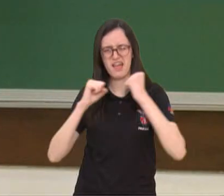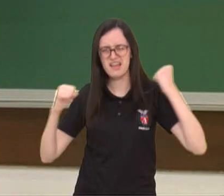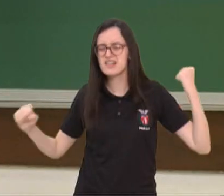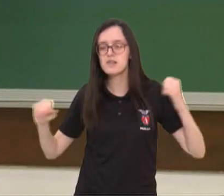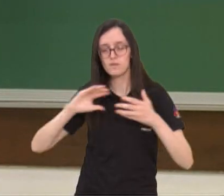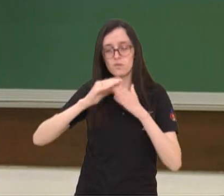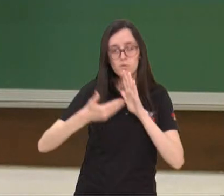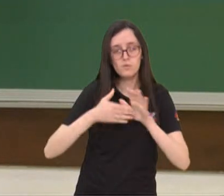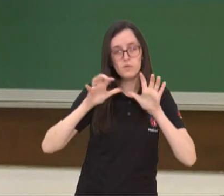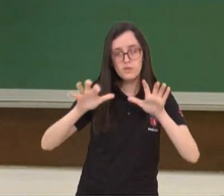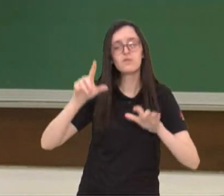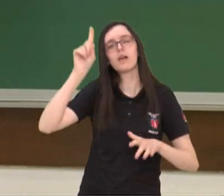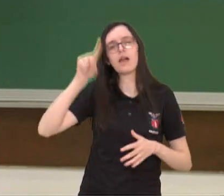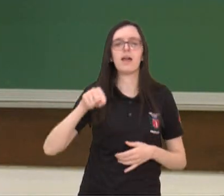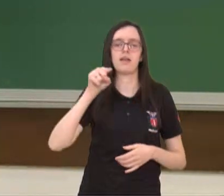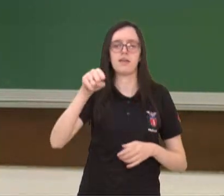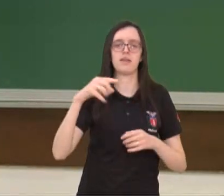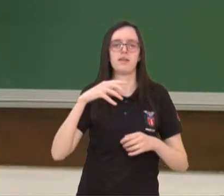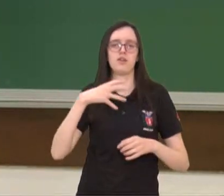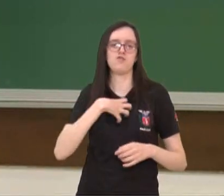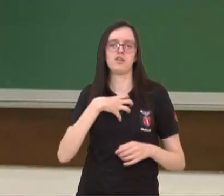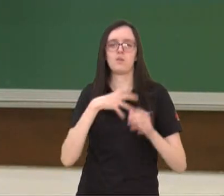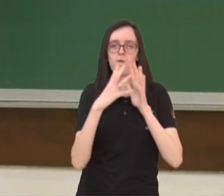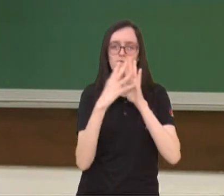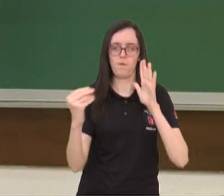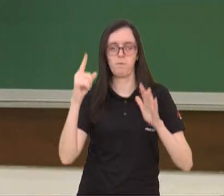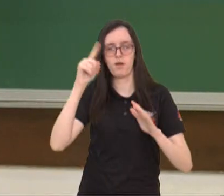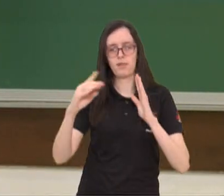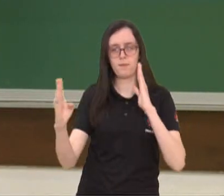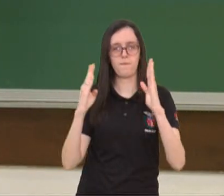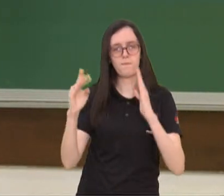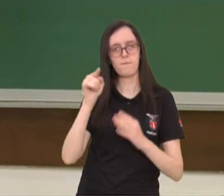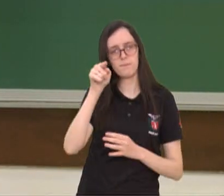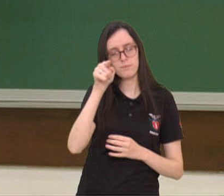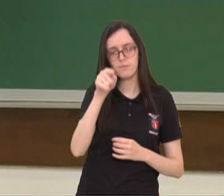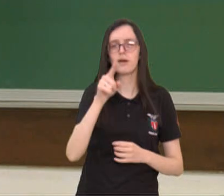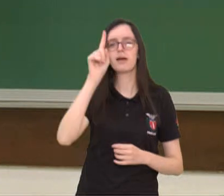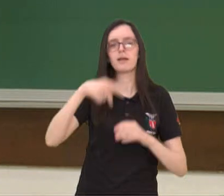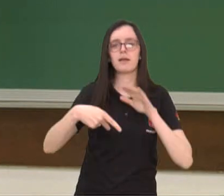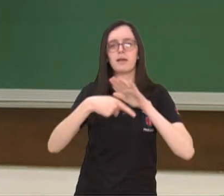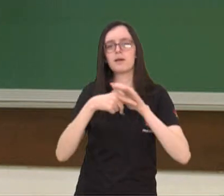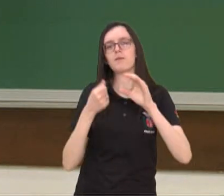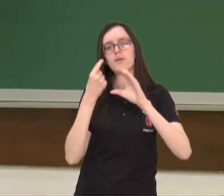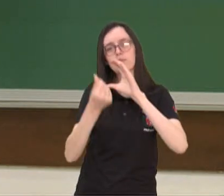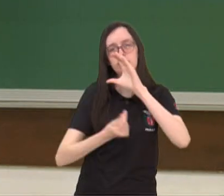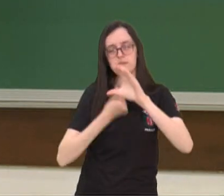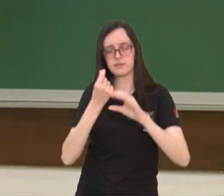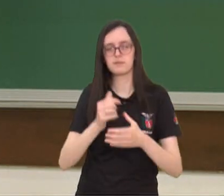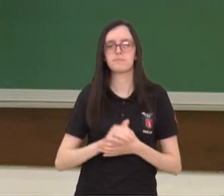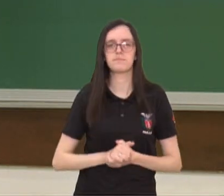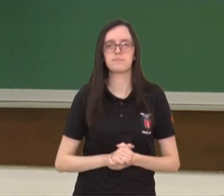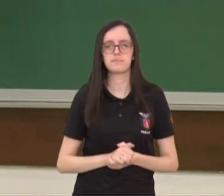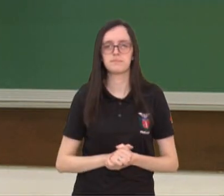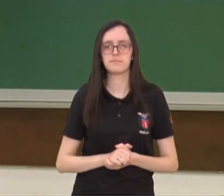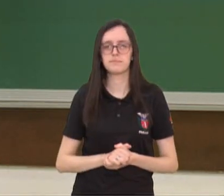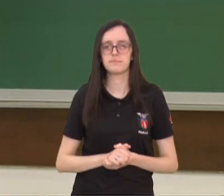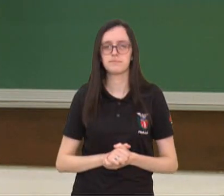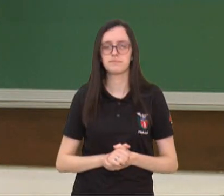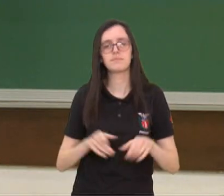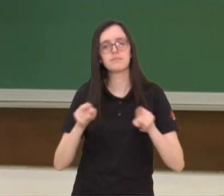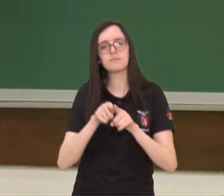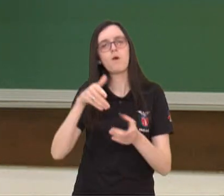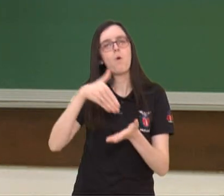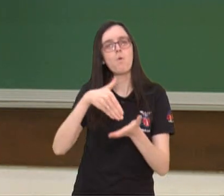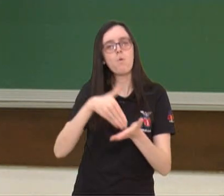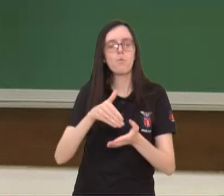se dar dentro desse modelo aqui, dessa fase, melhor dizendo, do capitalismo financeiro. E por